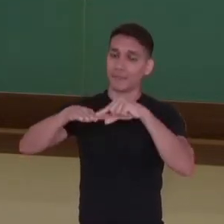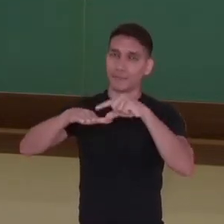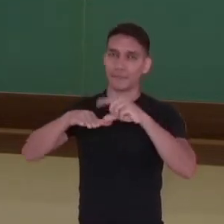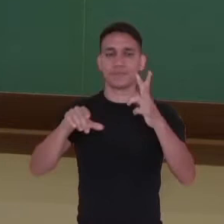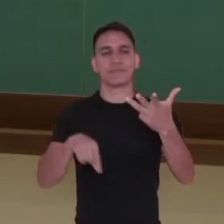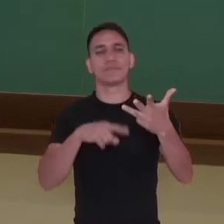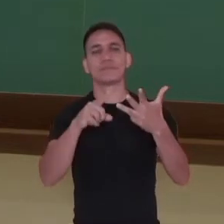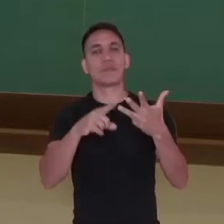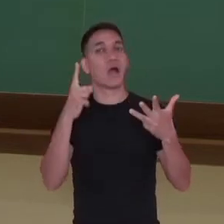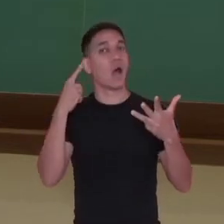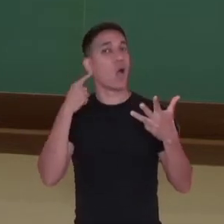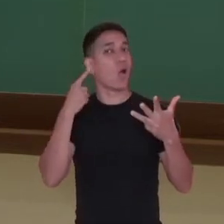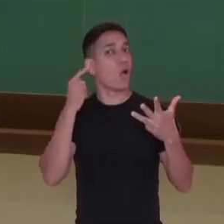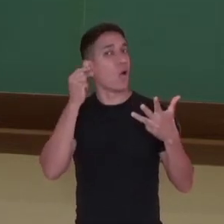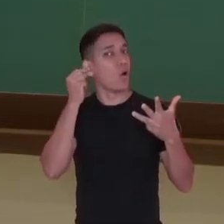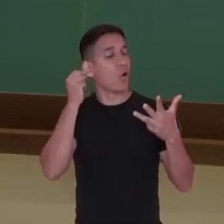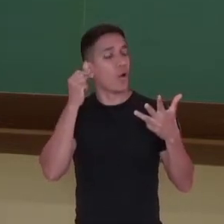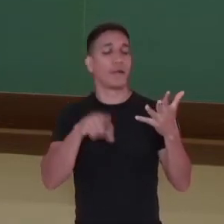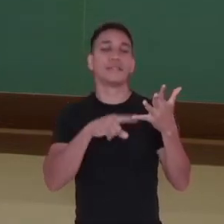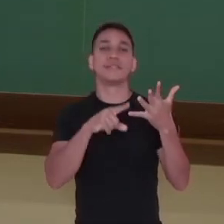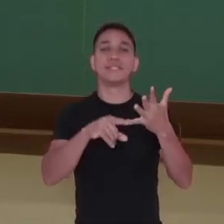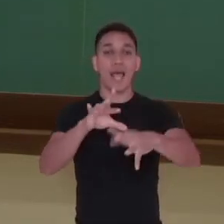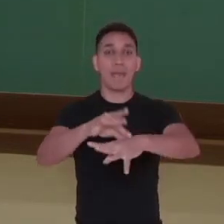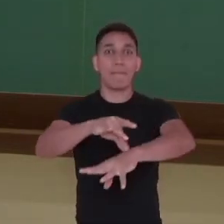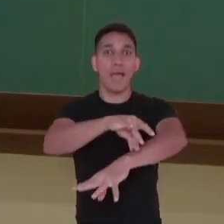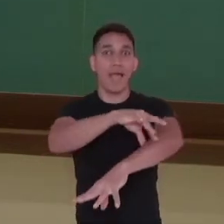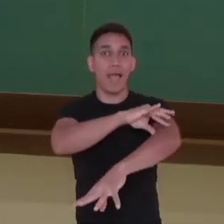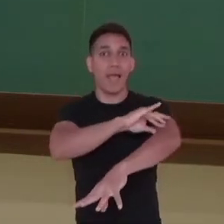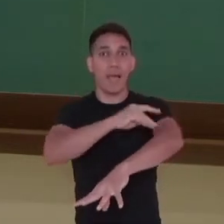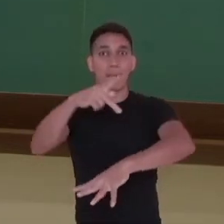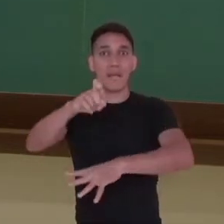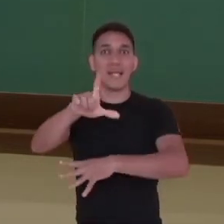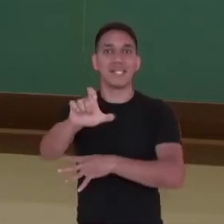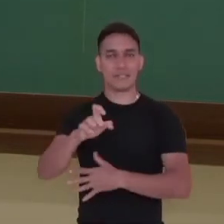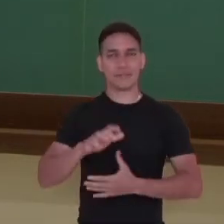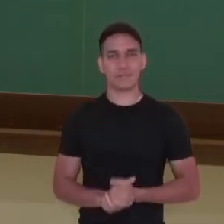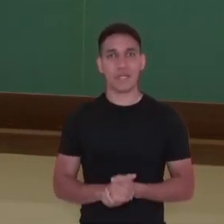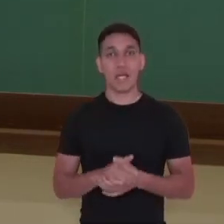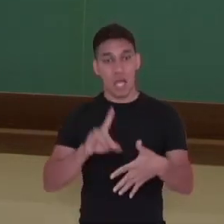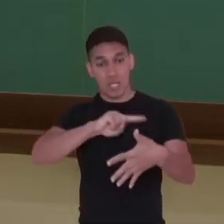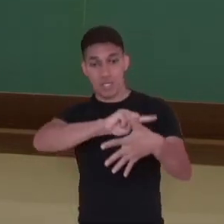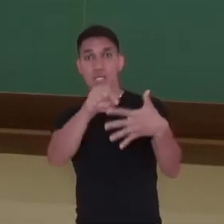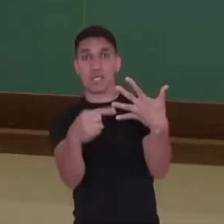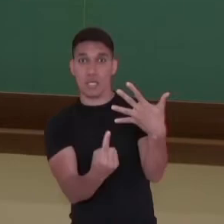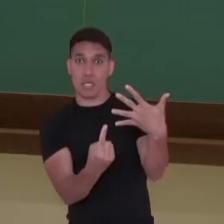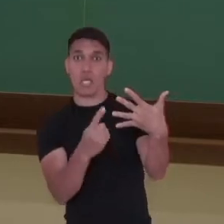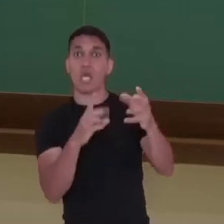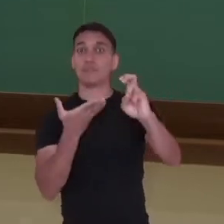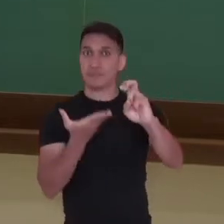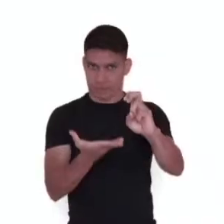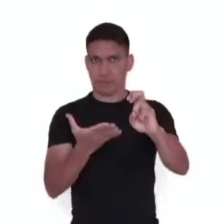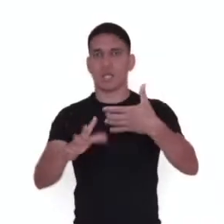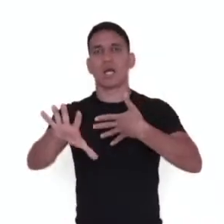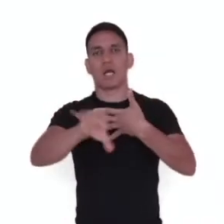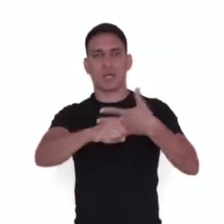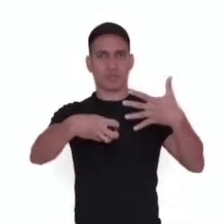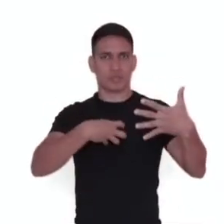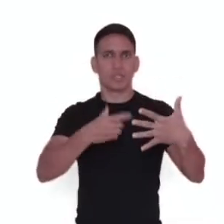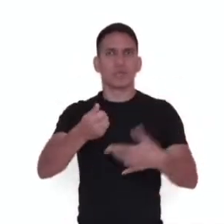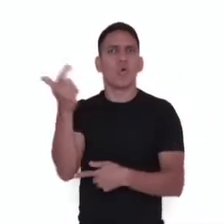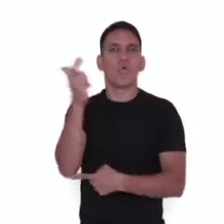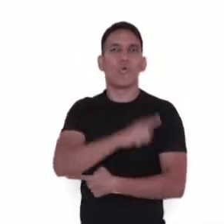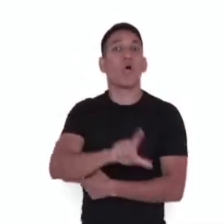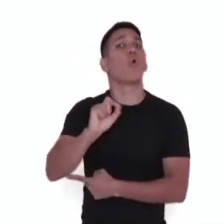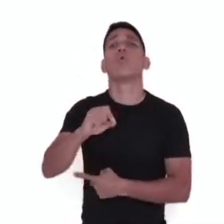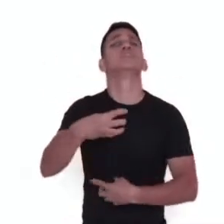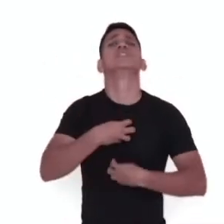a orelha e a nossa pele. Por meio desses sentidos, conseguimos sentir